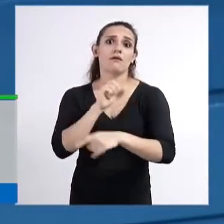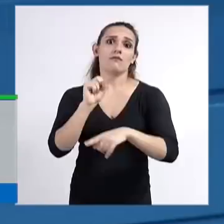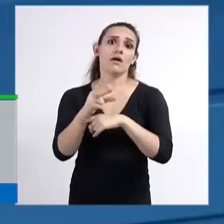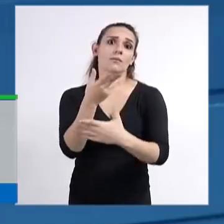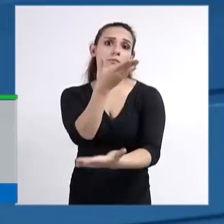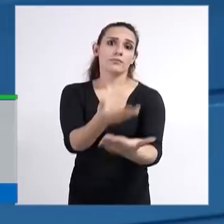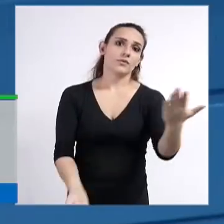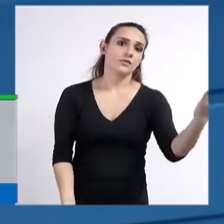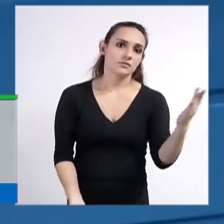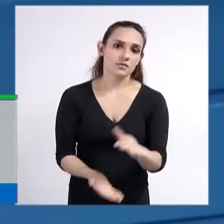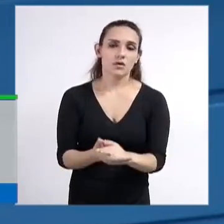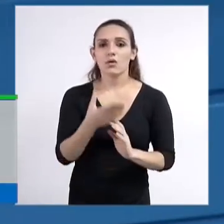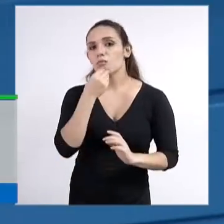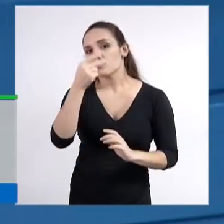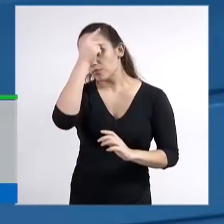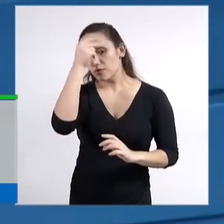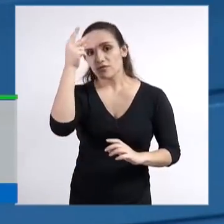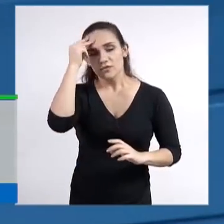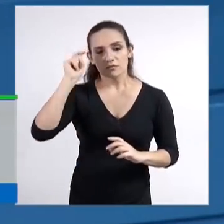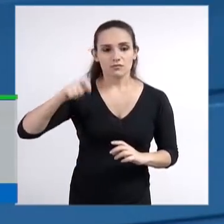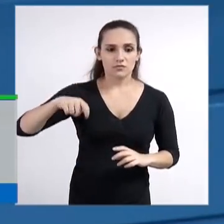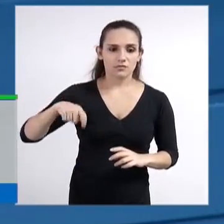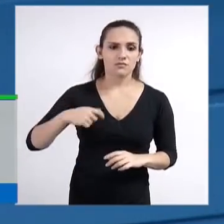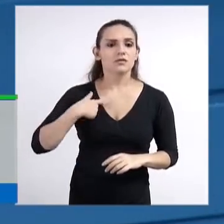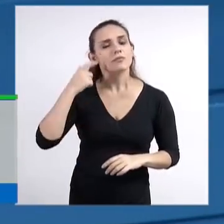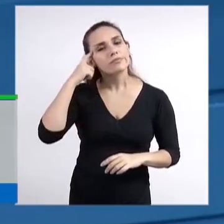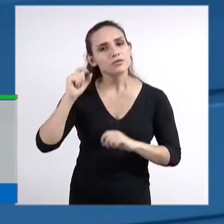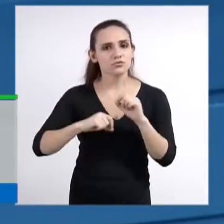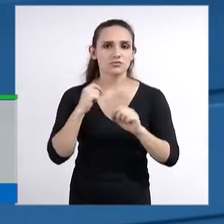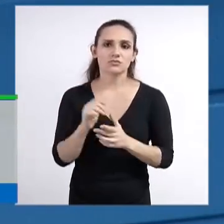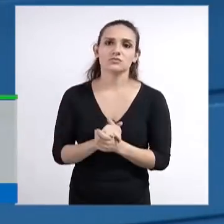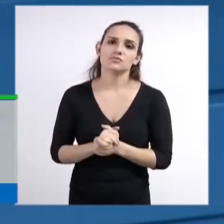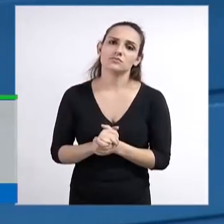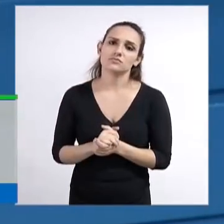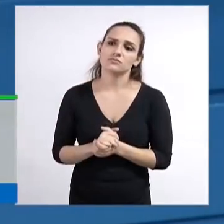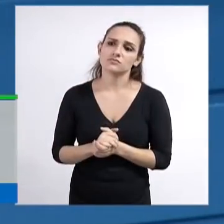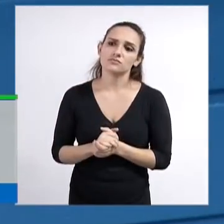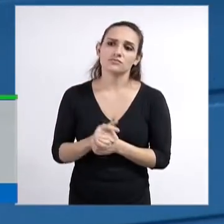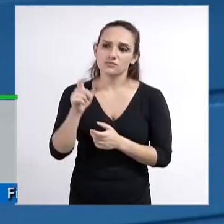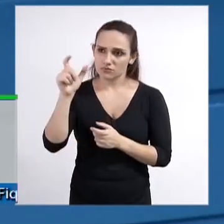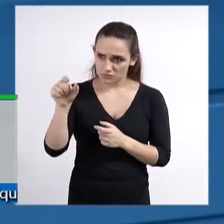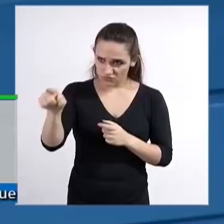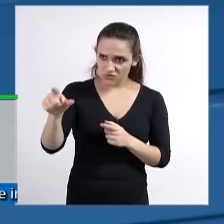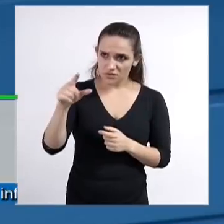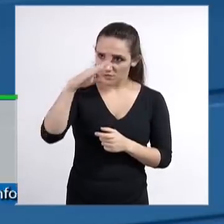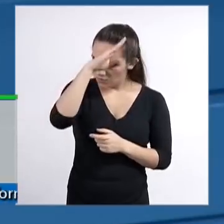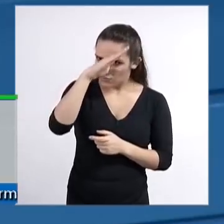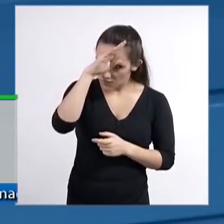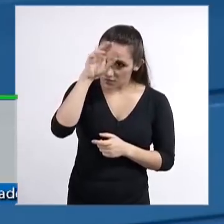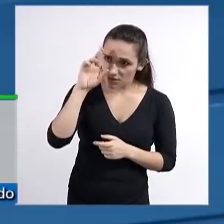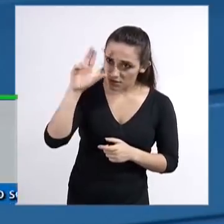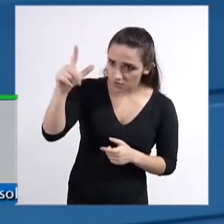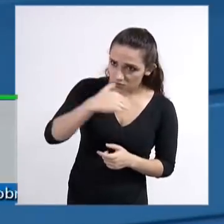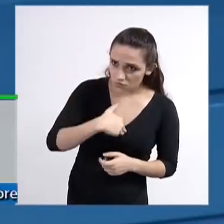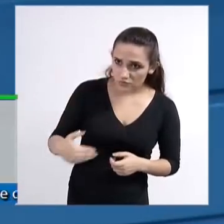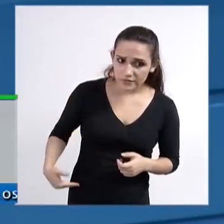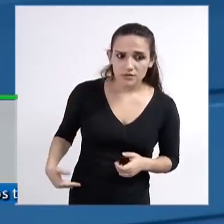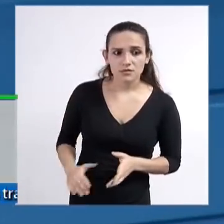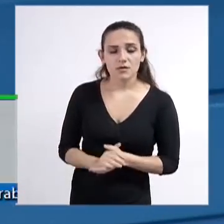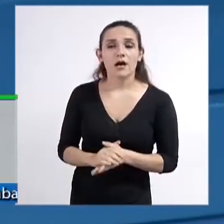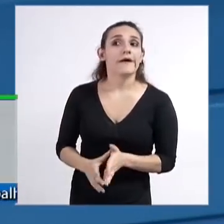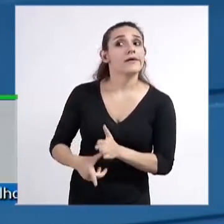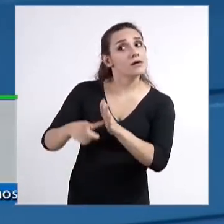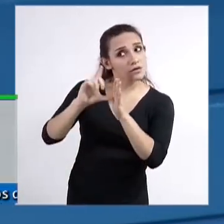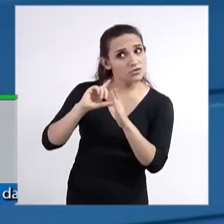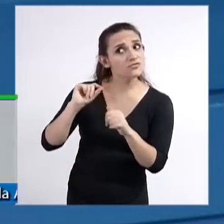do prefeito de Porto Murtinho foi muito coerente. Então, acho que o governo, Barbosinha, líder do governo, tá? Antes de